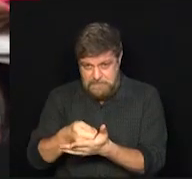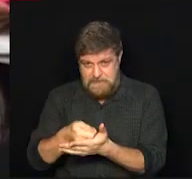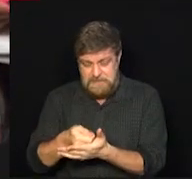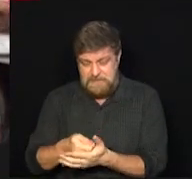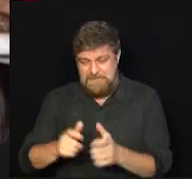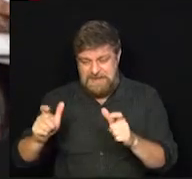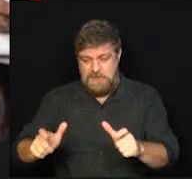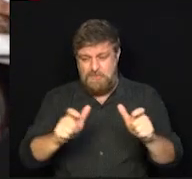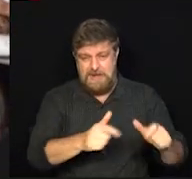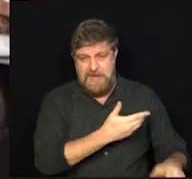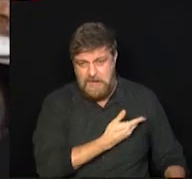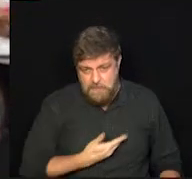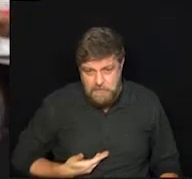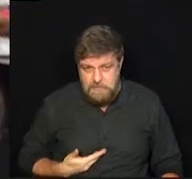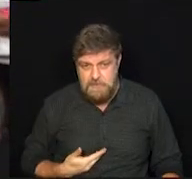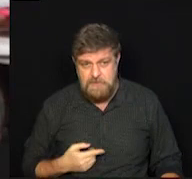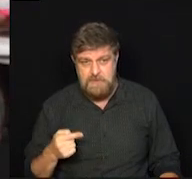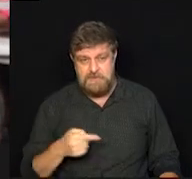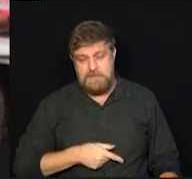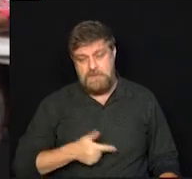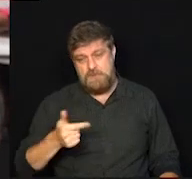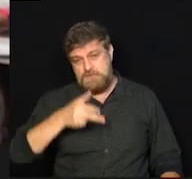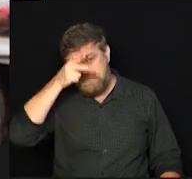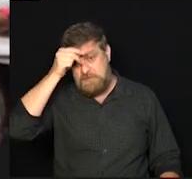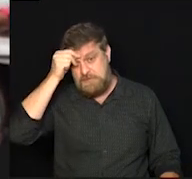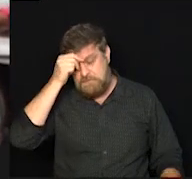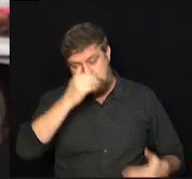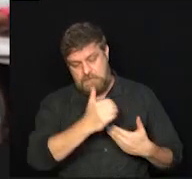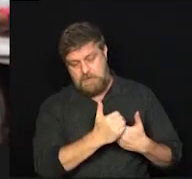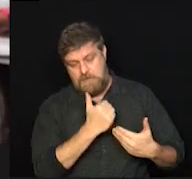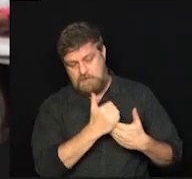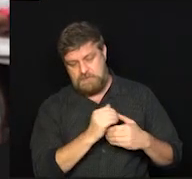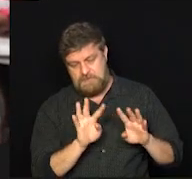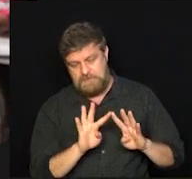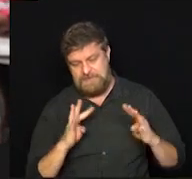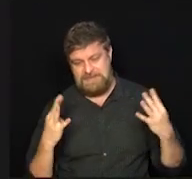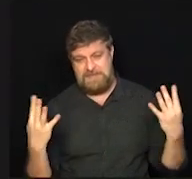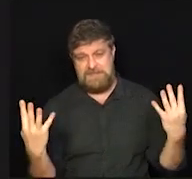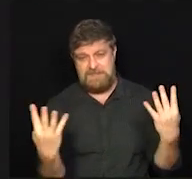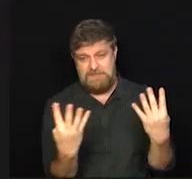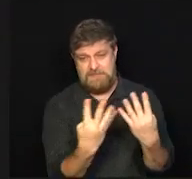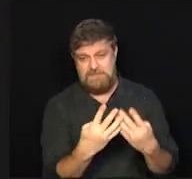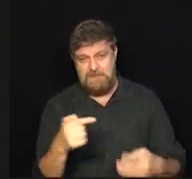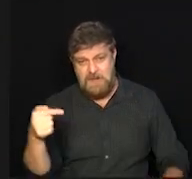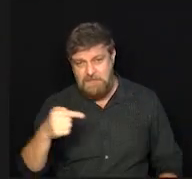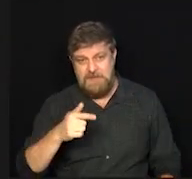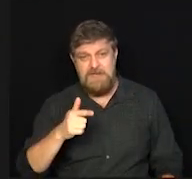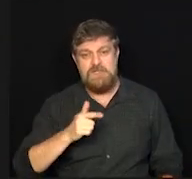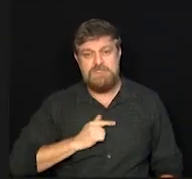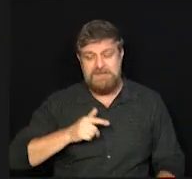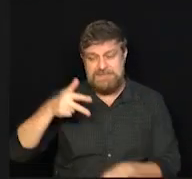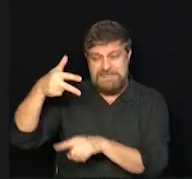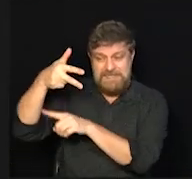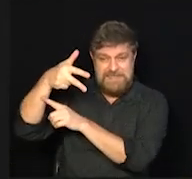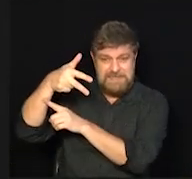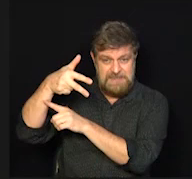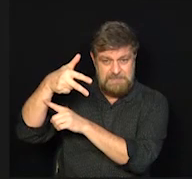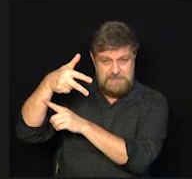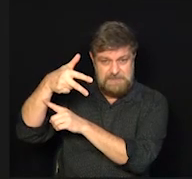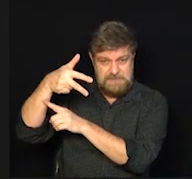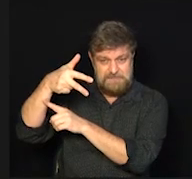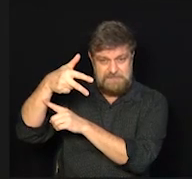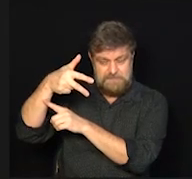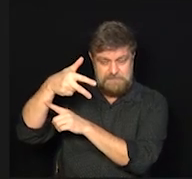equipamentos públicos ele sugeriu que João esse cercamento os piercings ferido câmeras